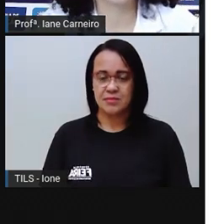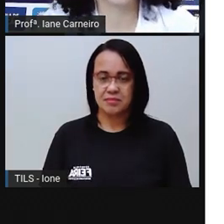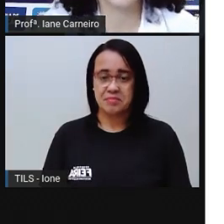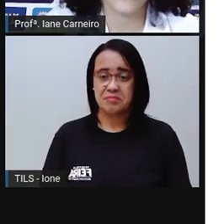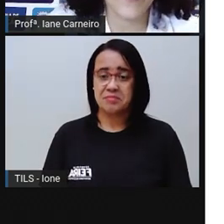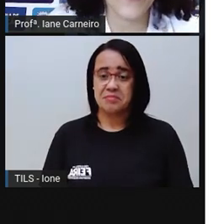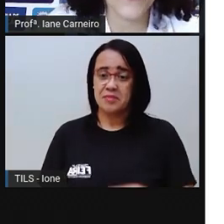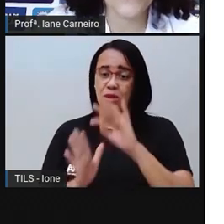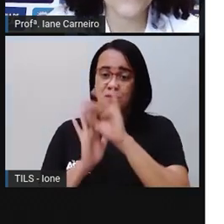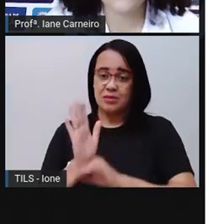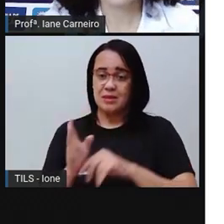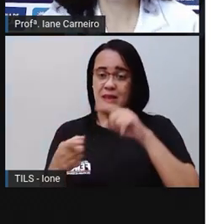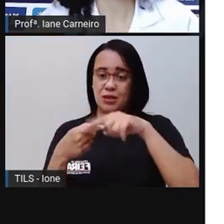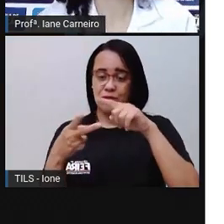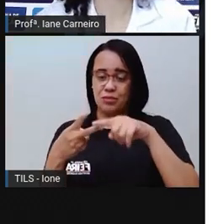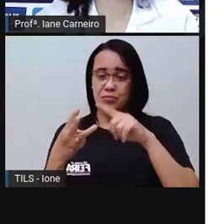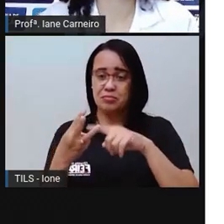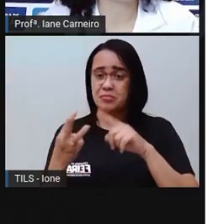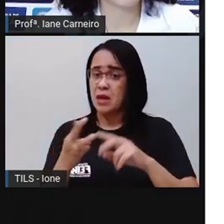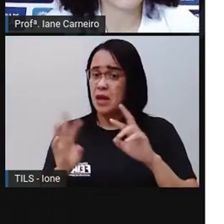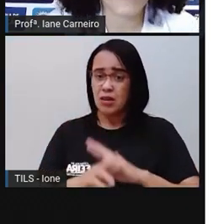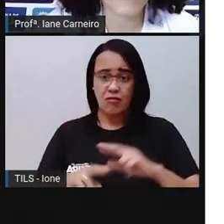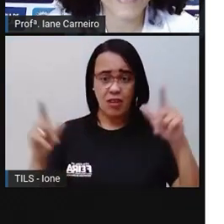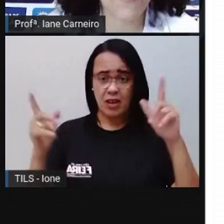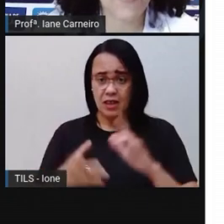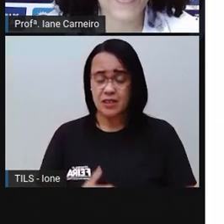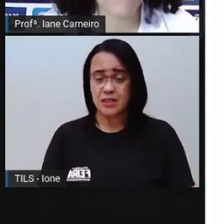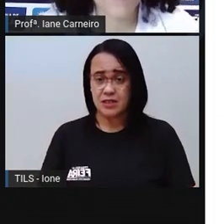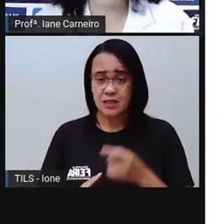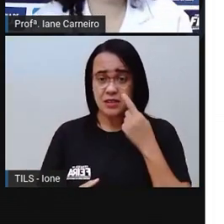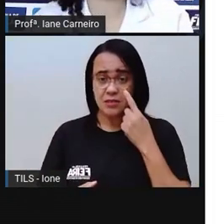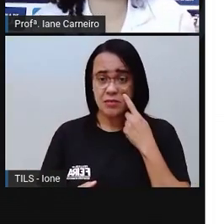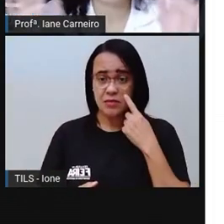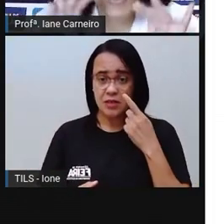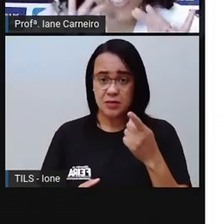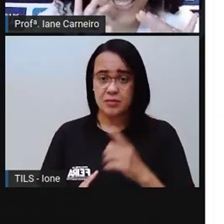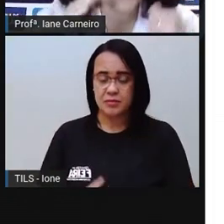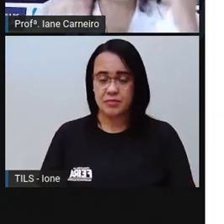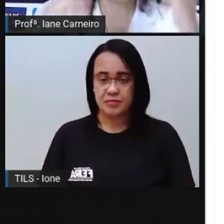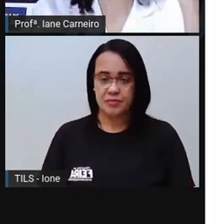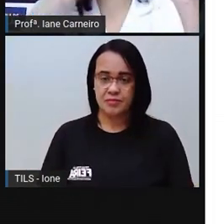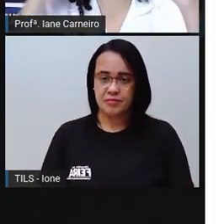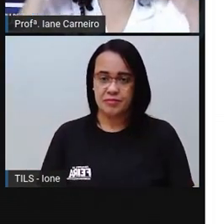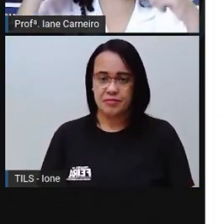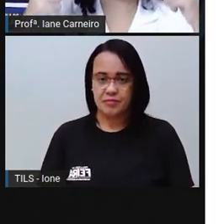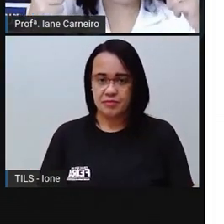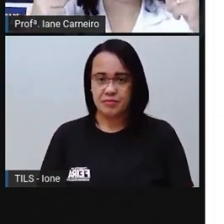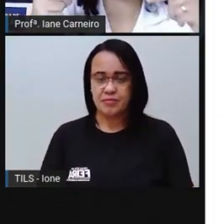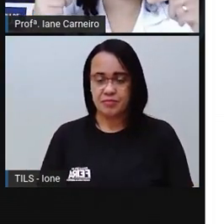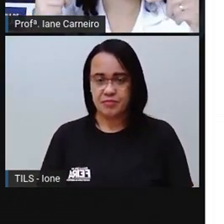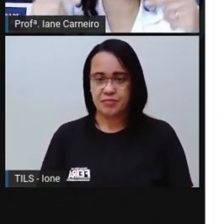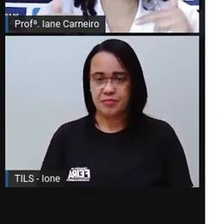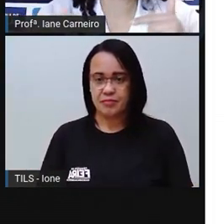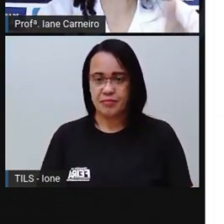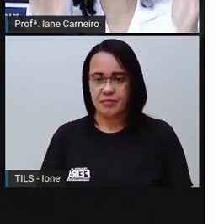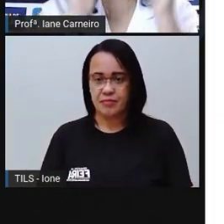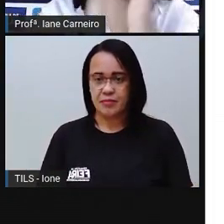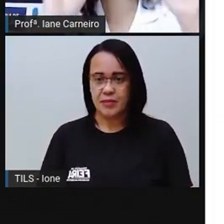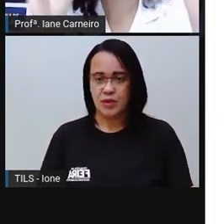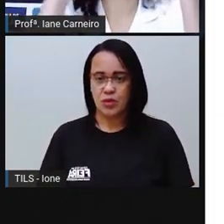fui eu. Então, como é que faz para a gente cantar? Bora lá bem rapidinho, bem devagarzinho, e depois a gente vai mais rápido. Então, ó.